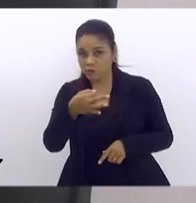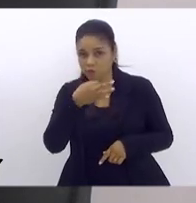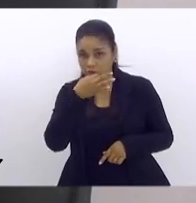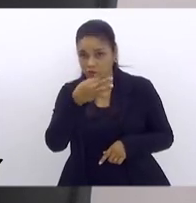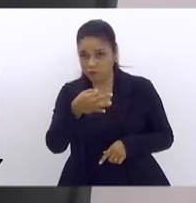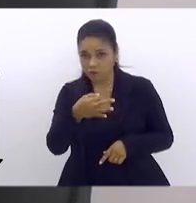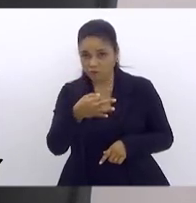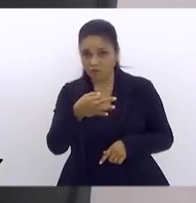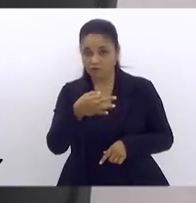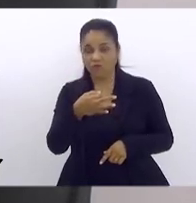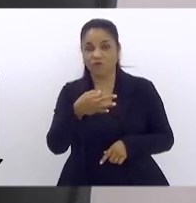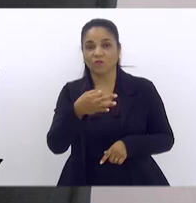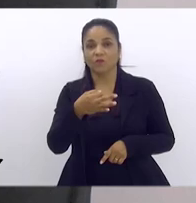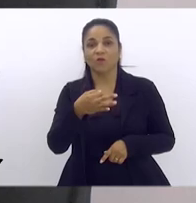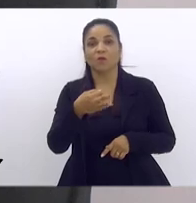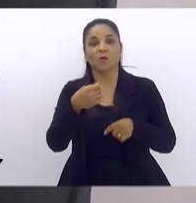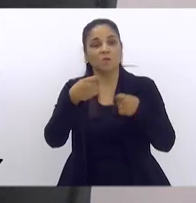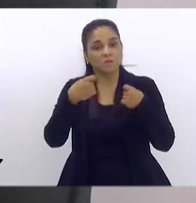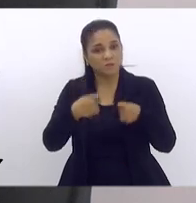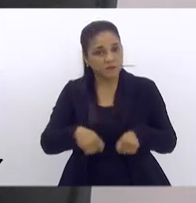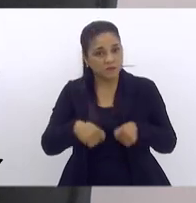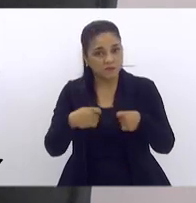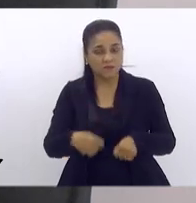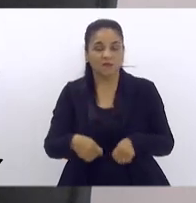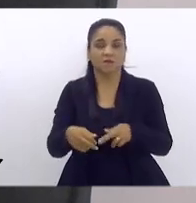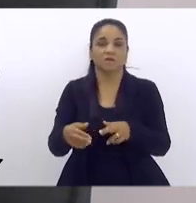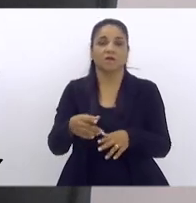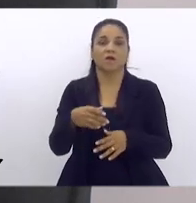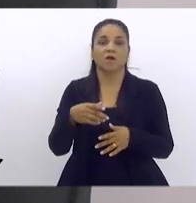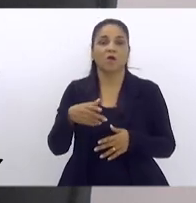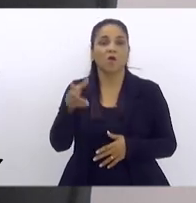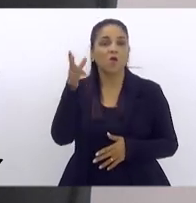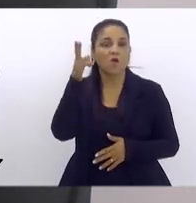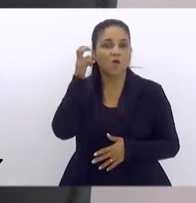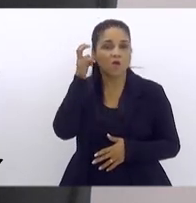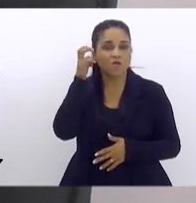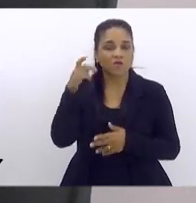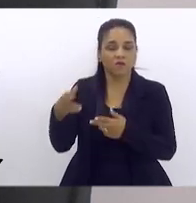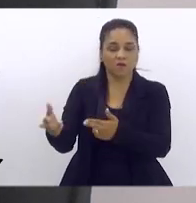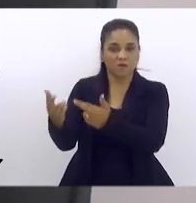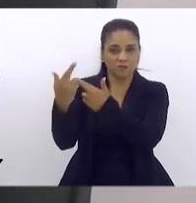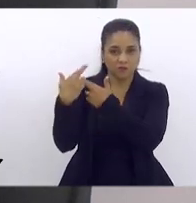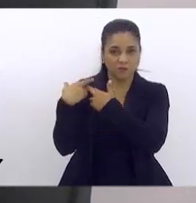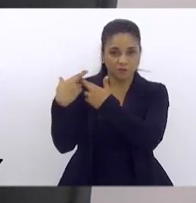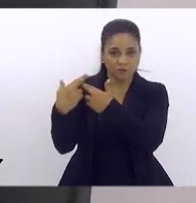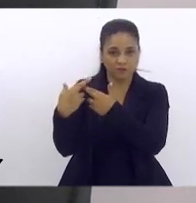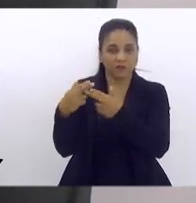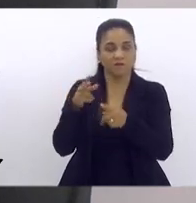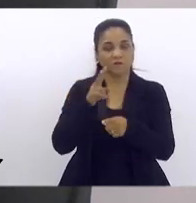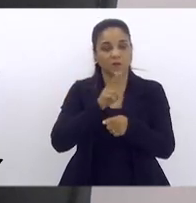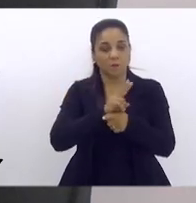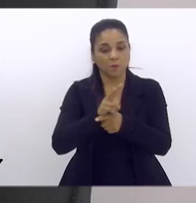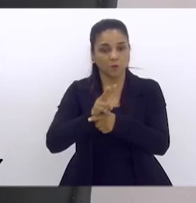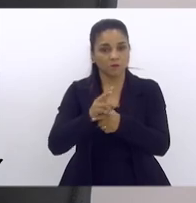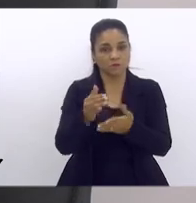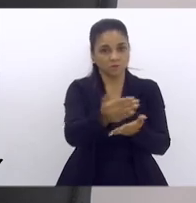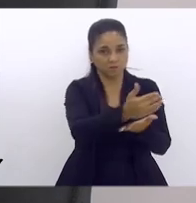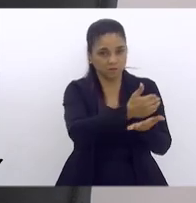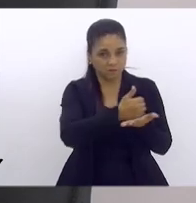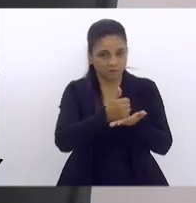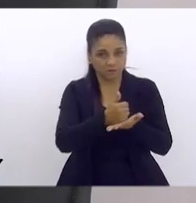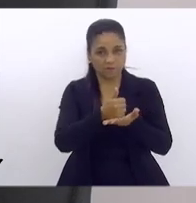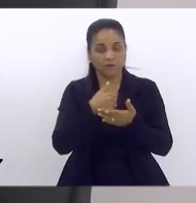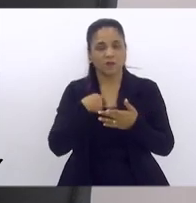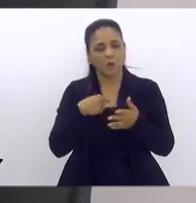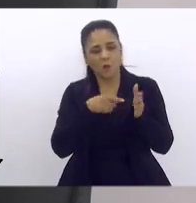deixasse de ouvir os responsáveis nas instituições sobre a questão da proteção dos dados e aí Eu verifiquei que